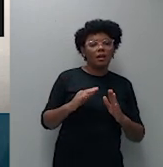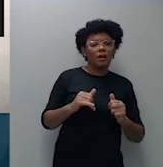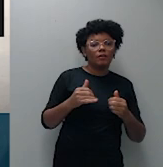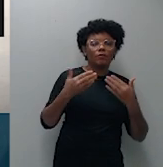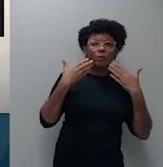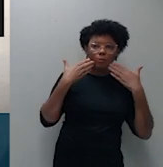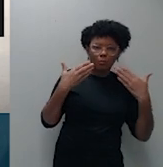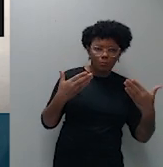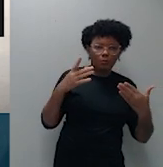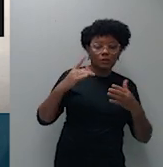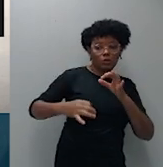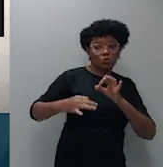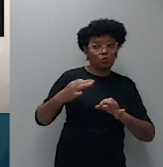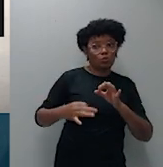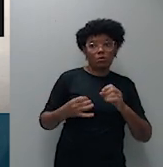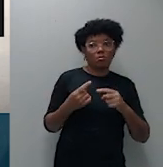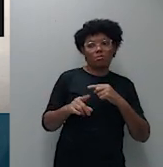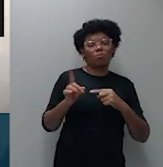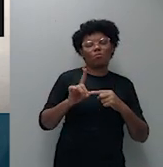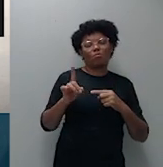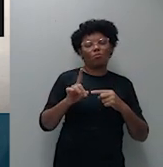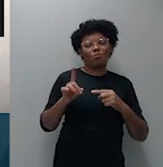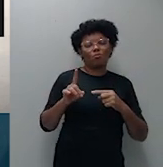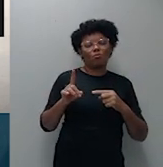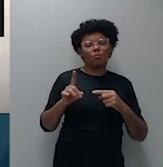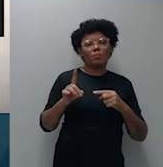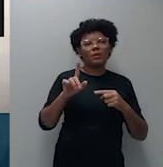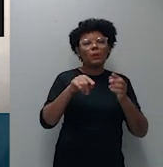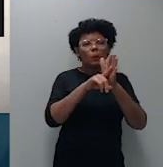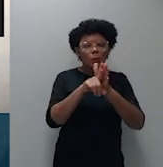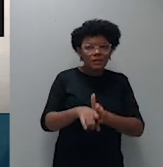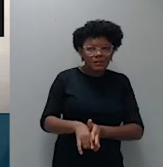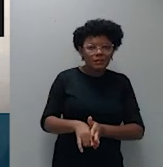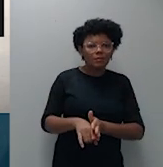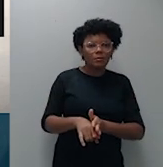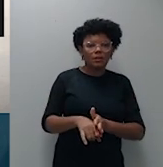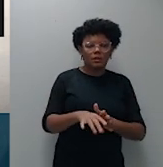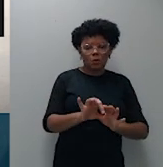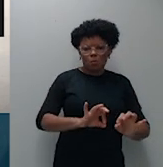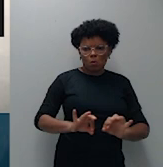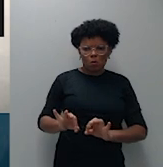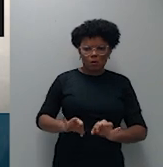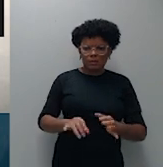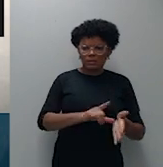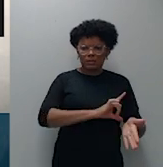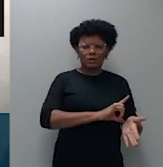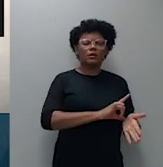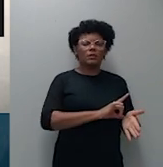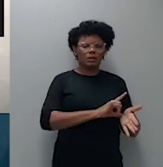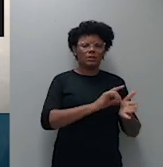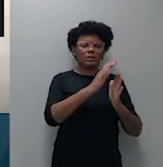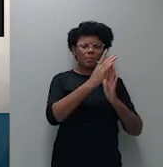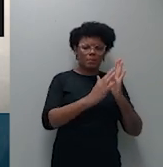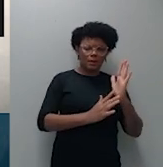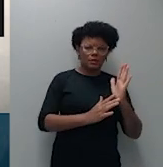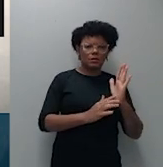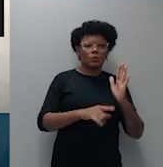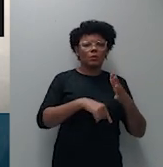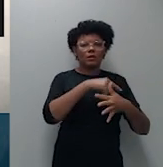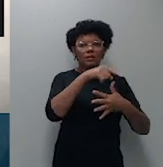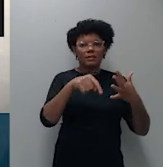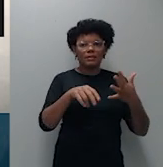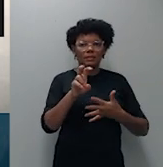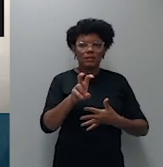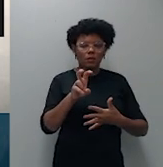apresentada contra decisão que julgou improcedente a demanda ou exame não formulado na petição inicial e sinto